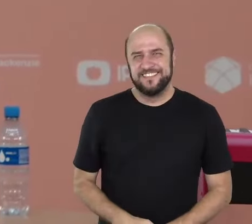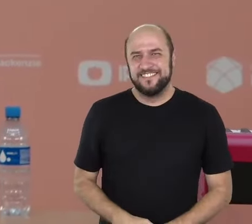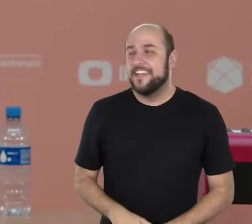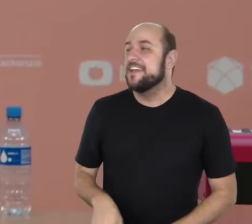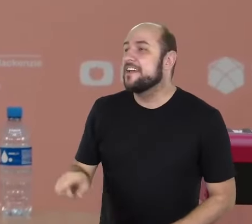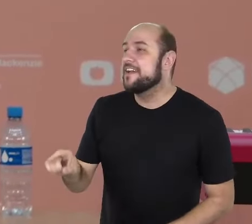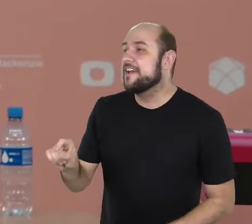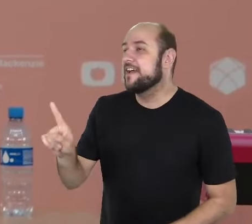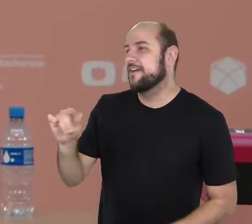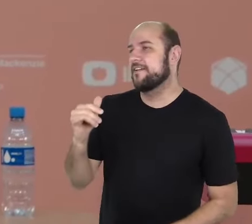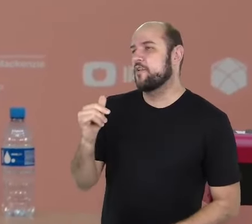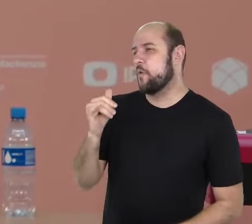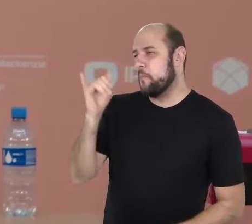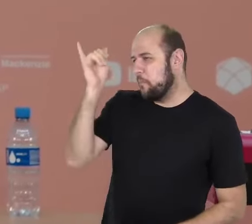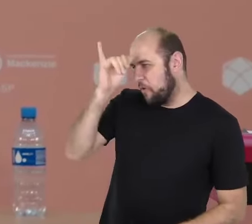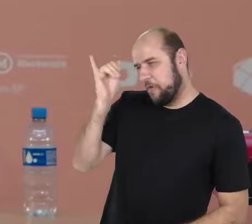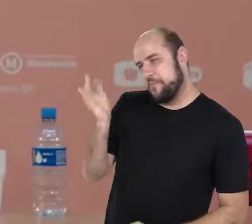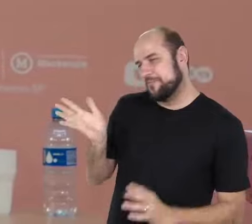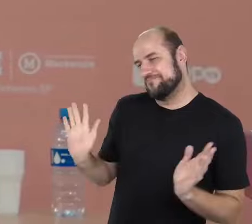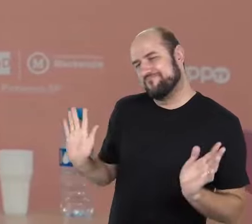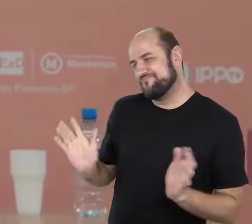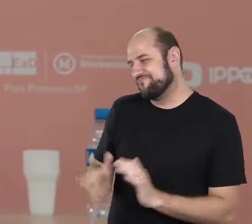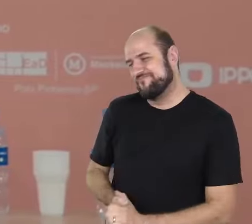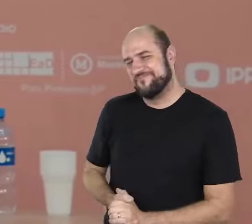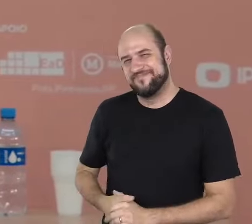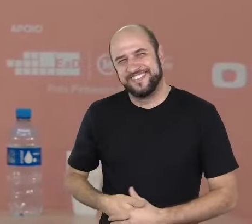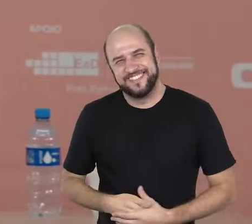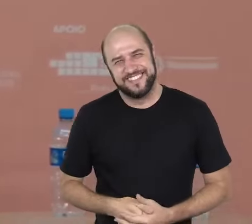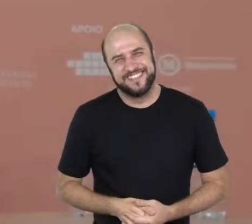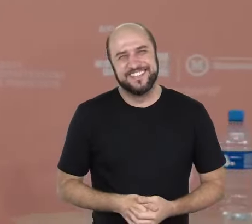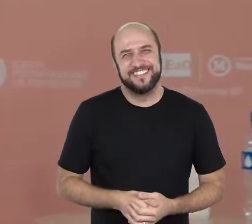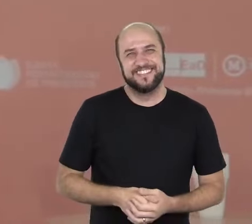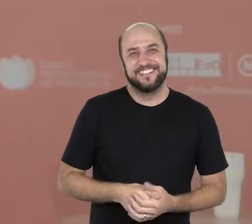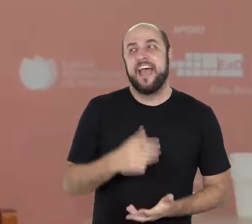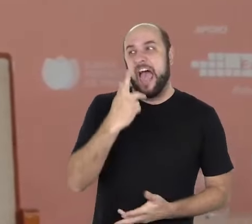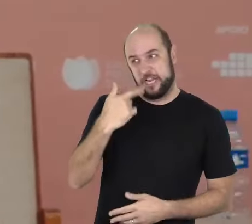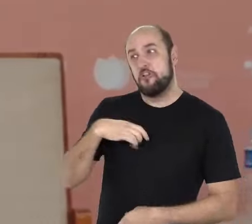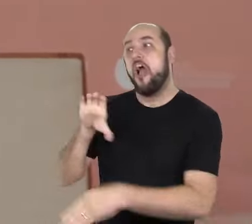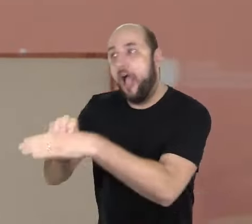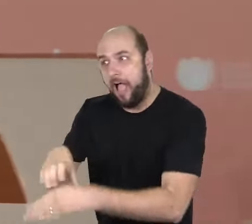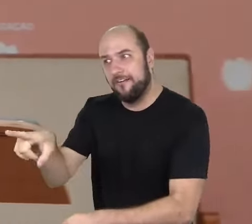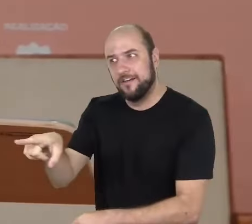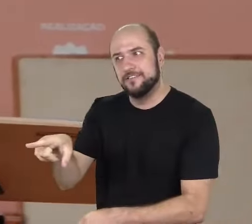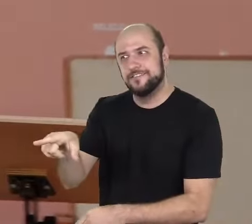Você... Ah, você era o bobinho. Eu acho que eu ia morder você.